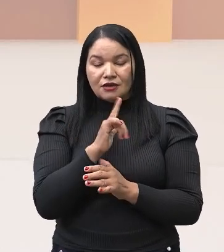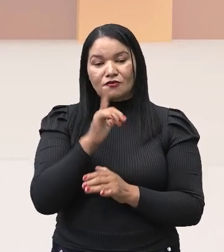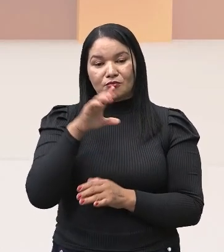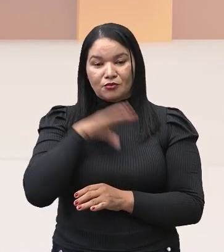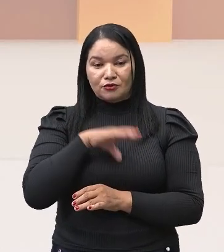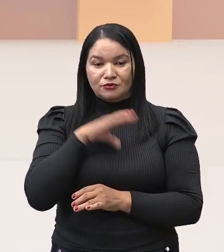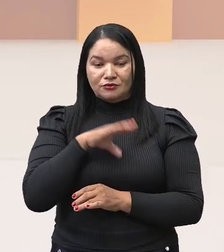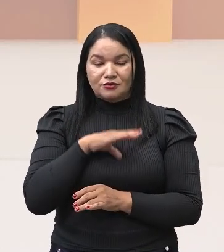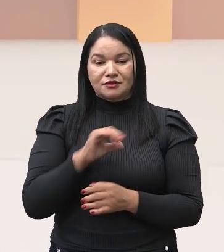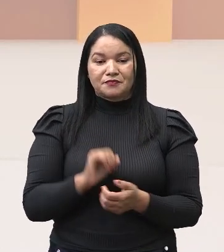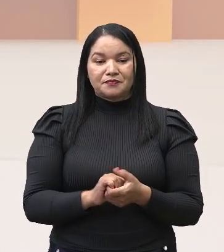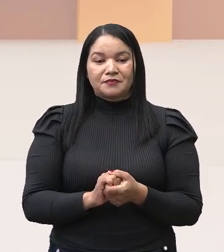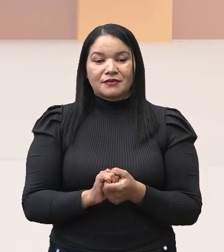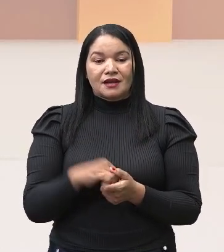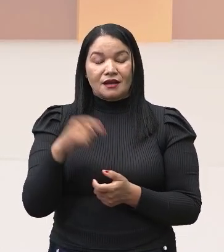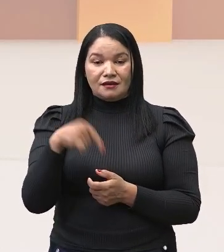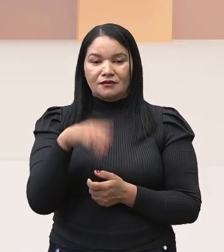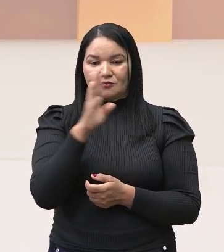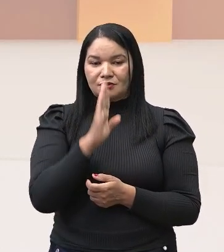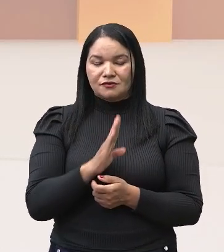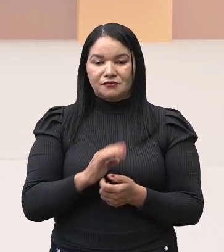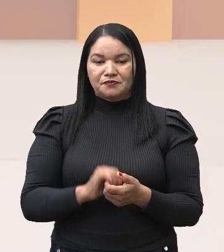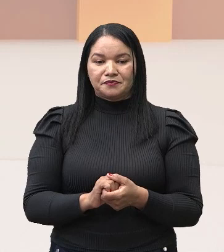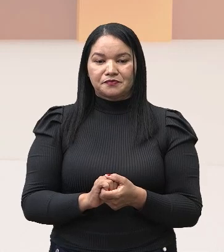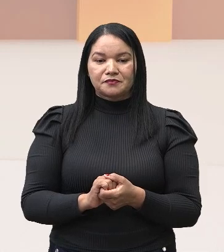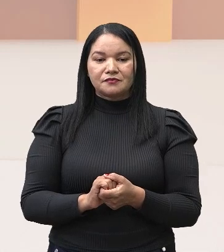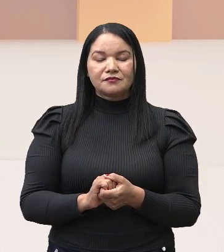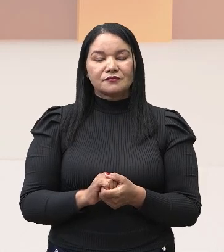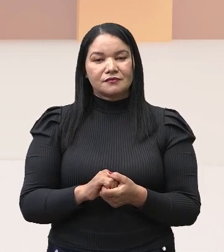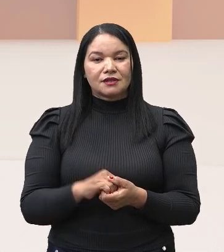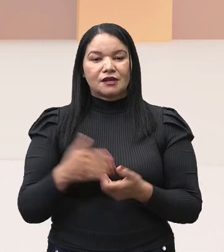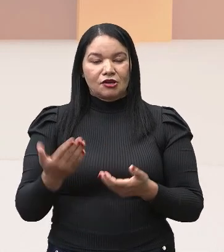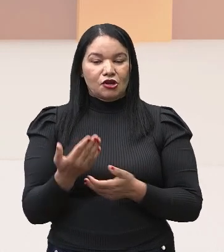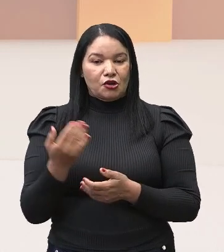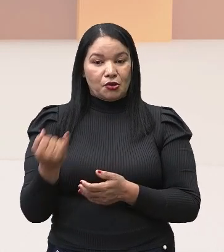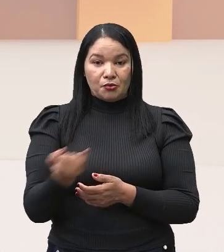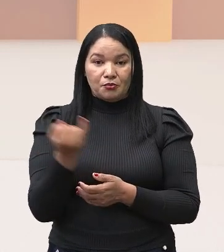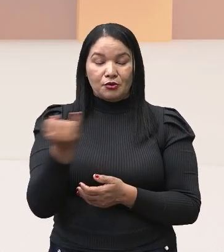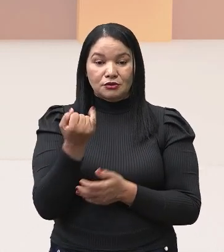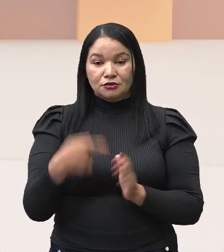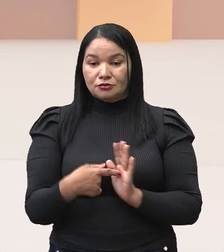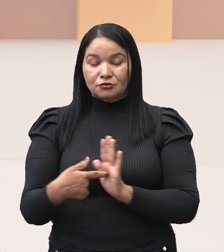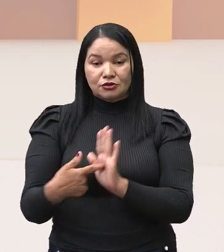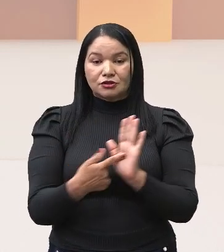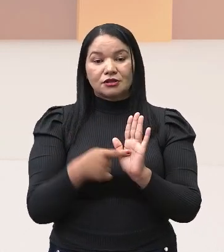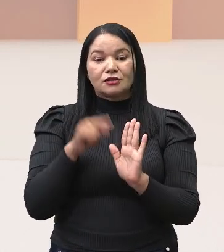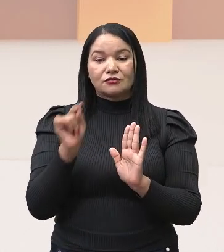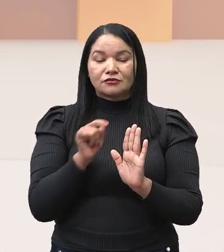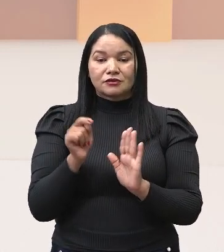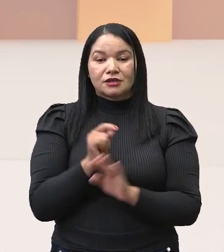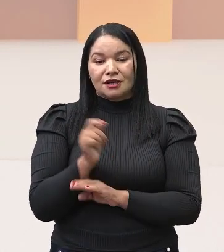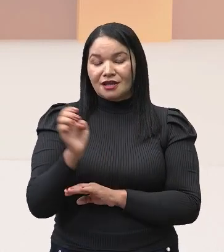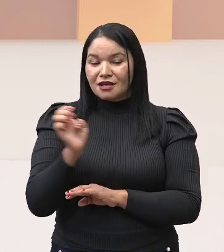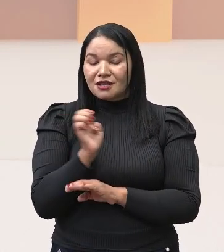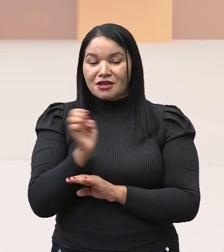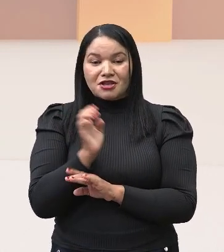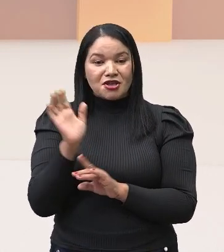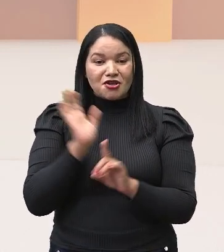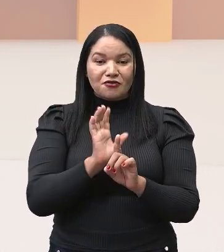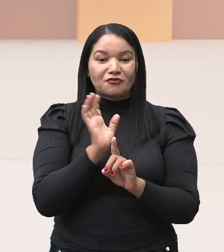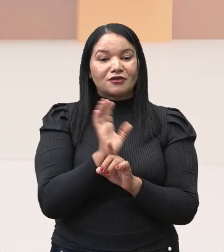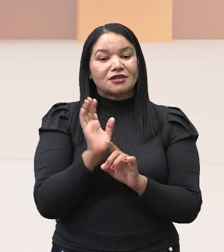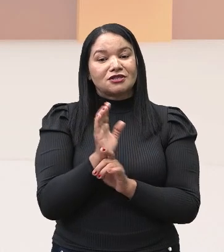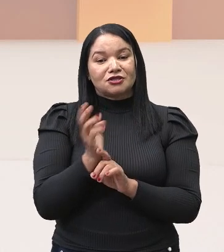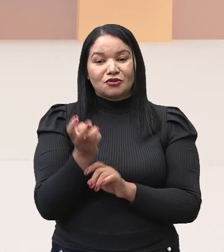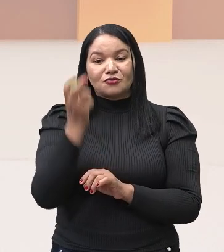portuguesa falada aqui no Brasil. Então, por isso é muito importante destacar essa rica influência